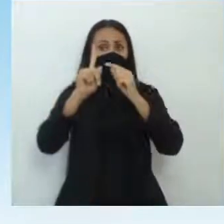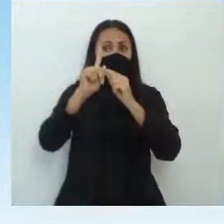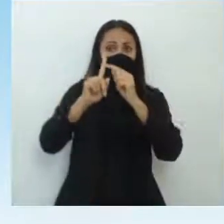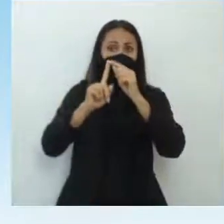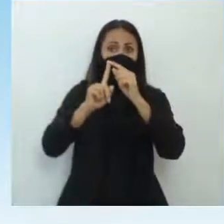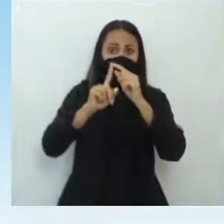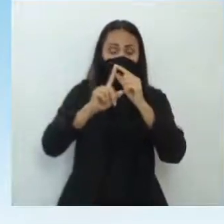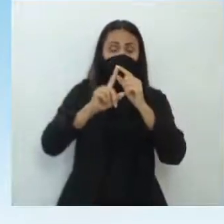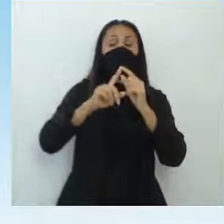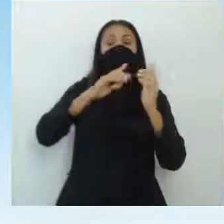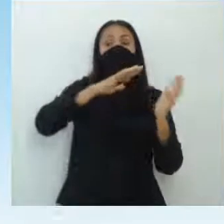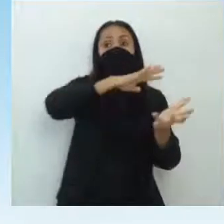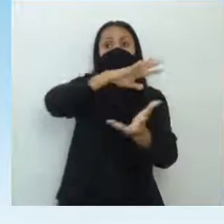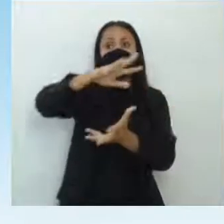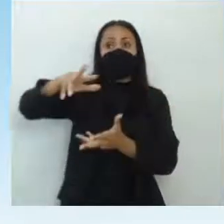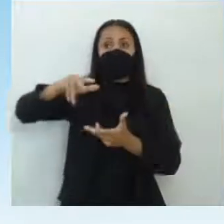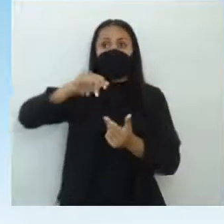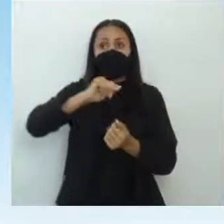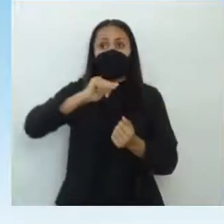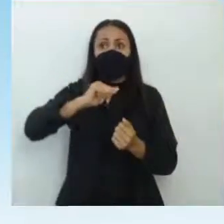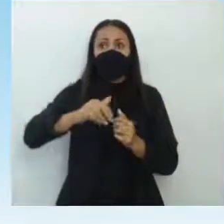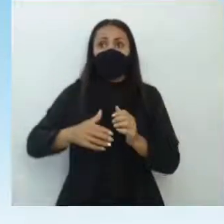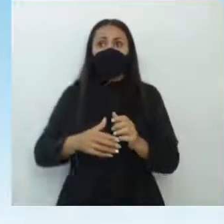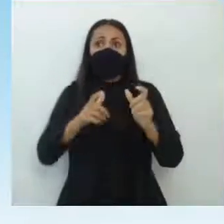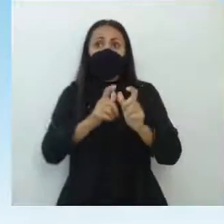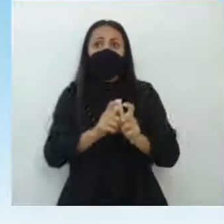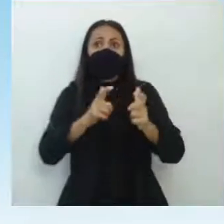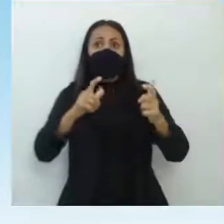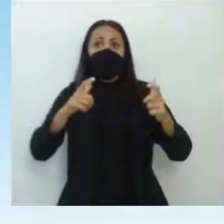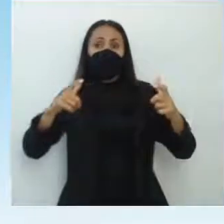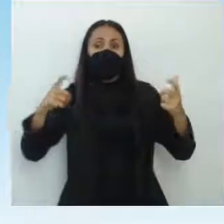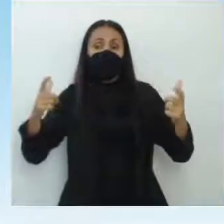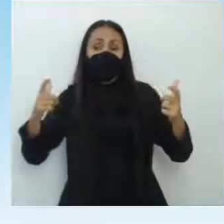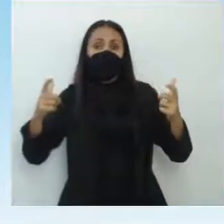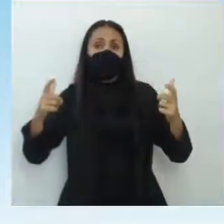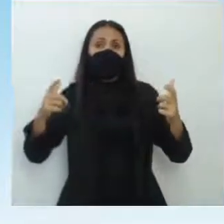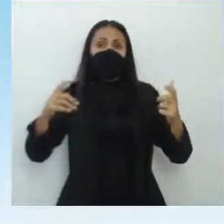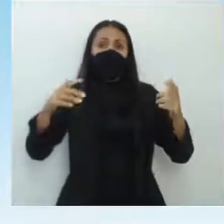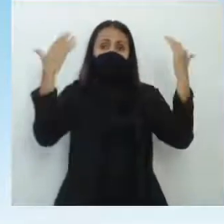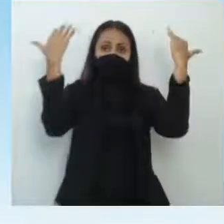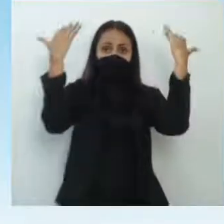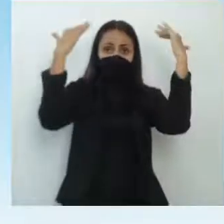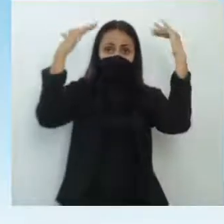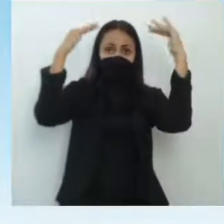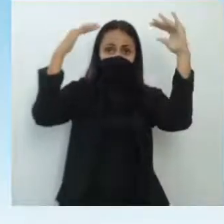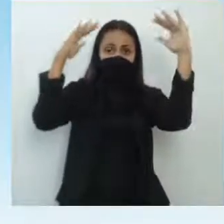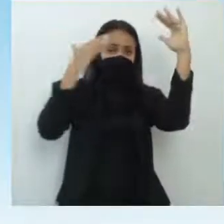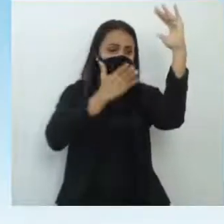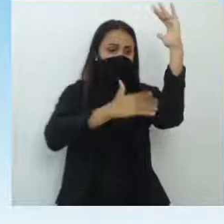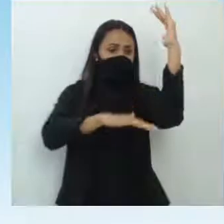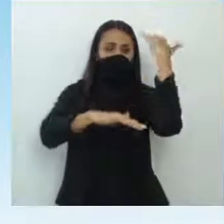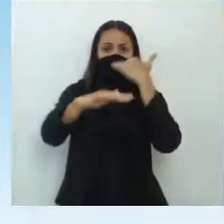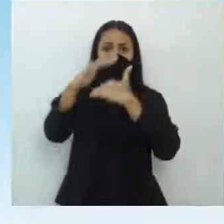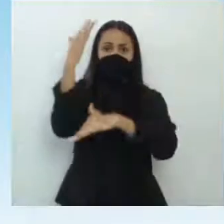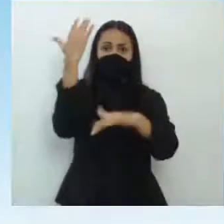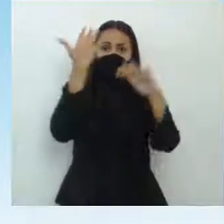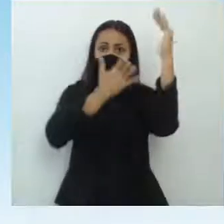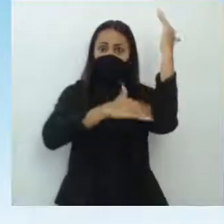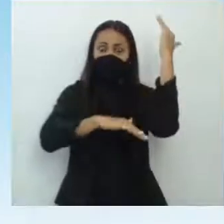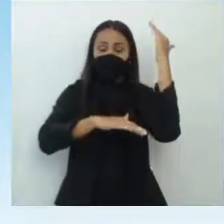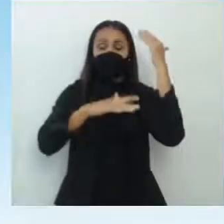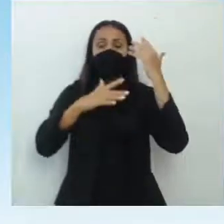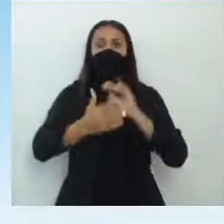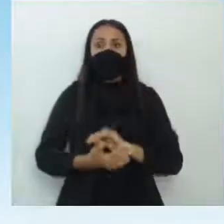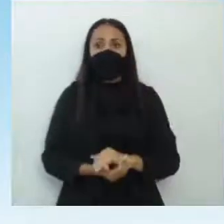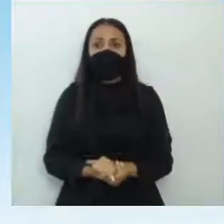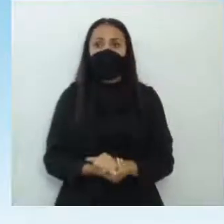da Terra, que é associada ali ao aumento dos níveis de desmatamento e também da poluição, provoca o